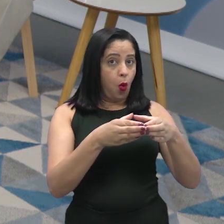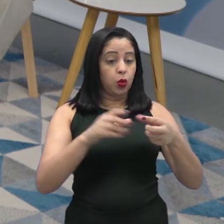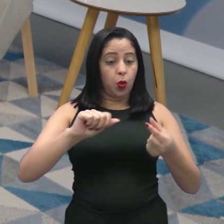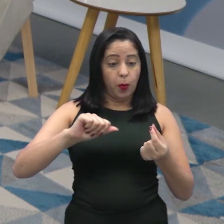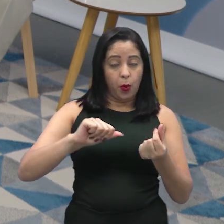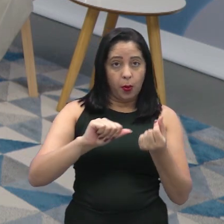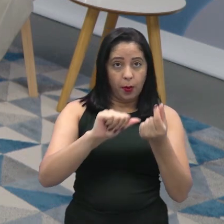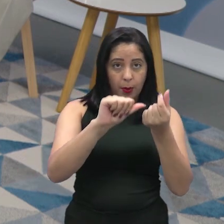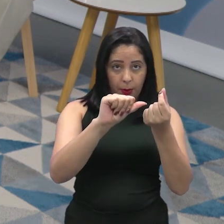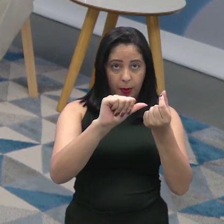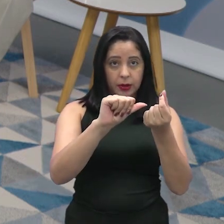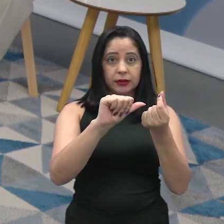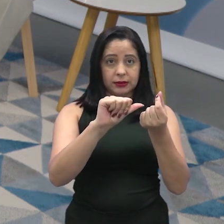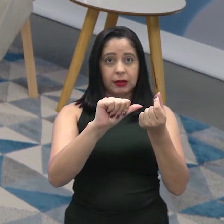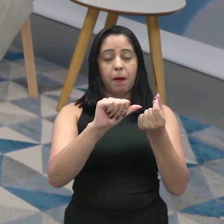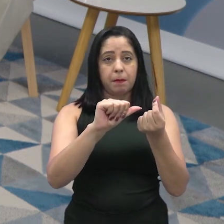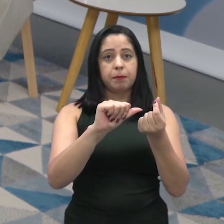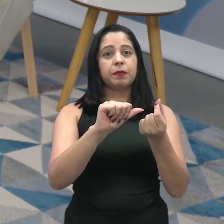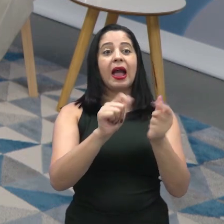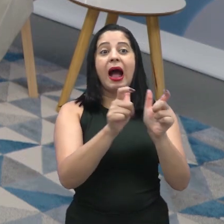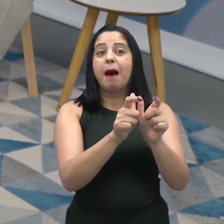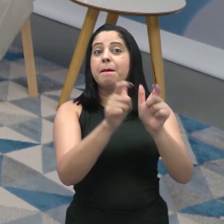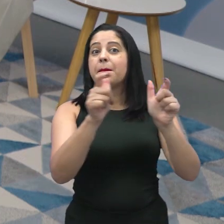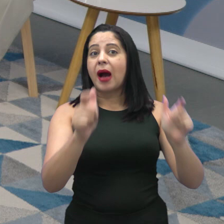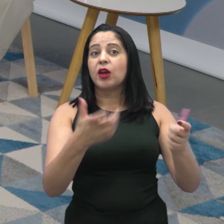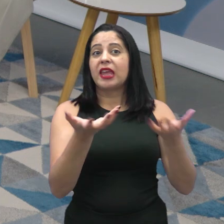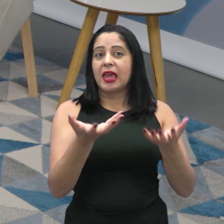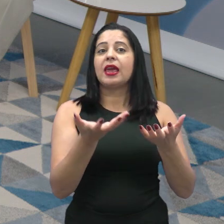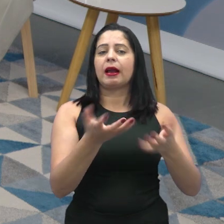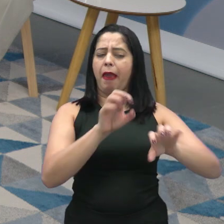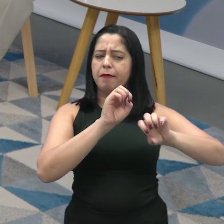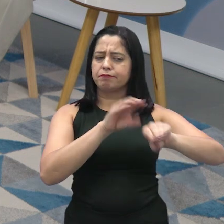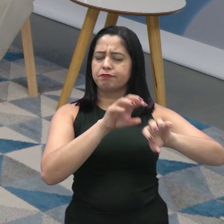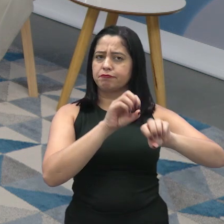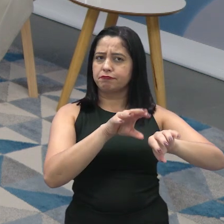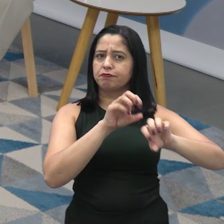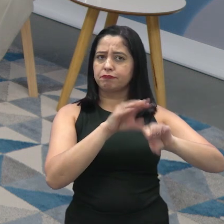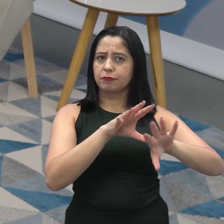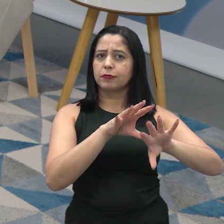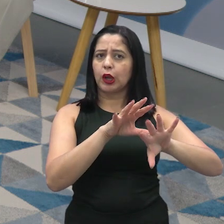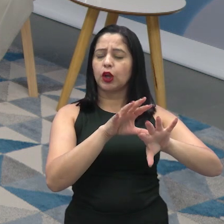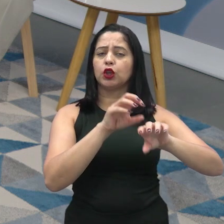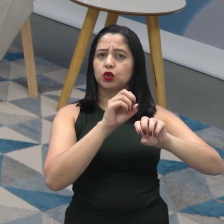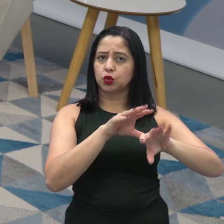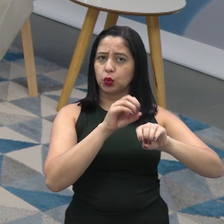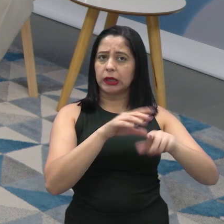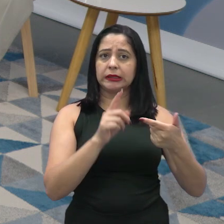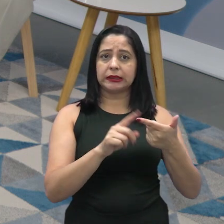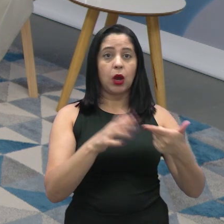média brasileira, em sua maioria, busca educação, a gente falou um pouquinho sobre isso no primeiro